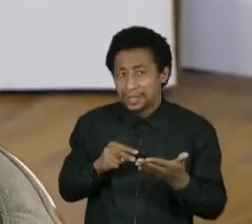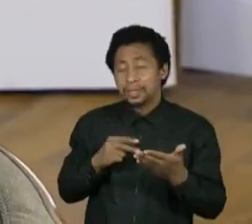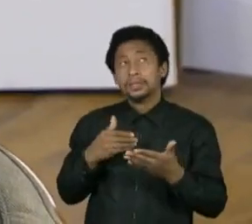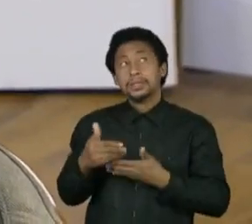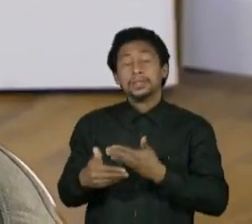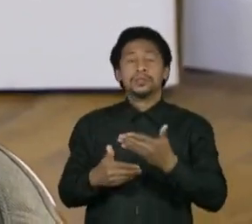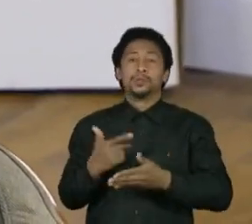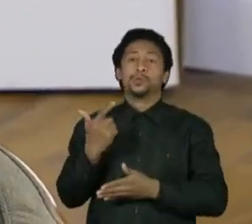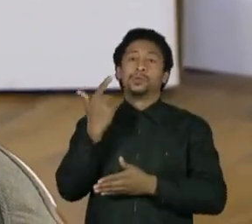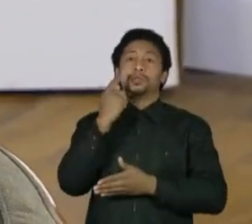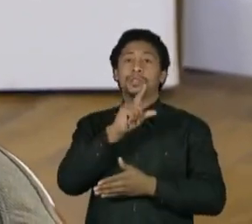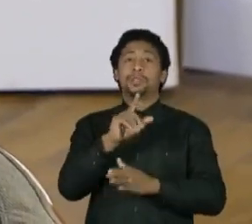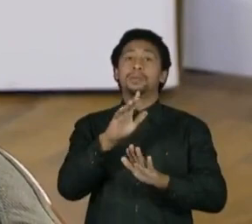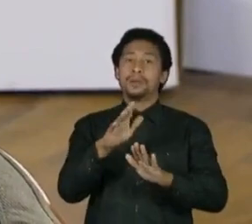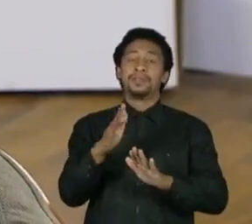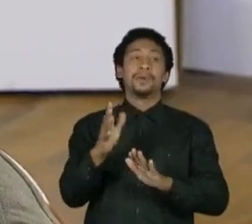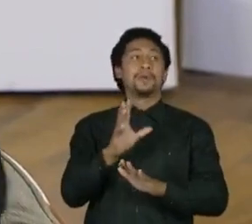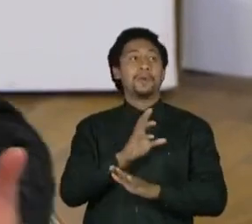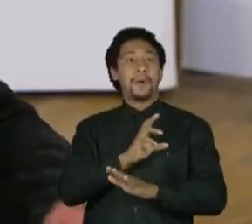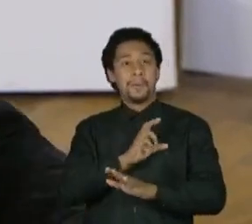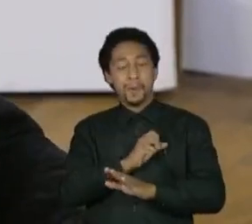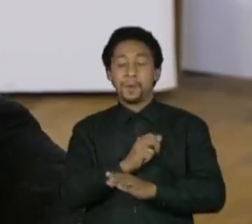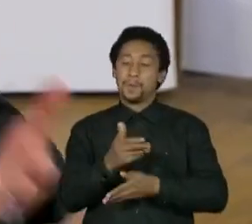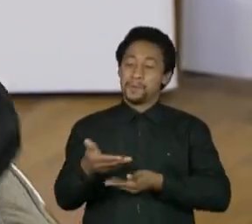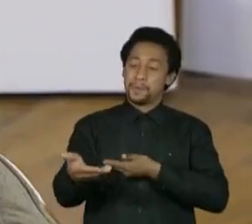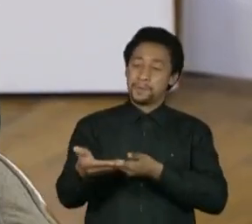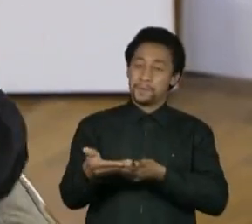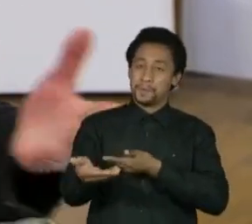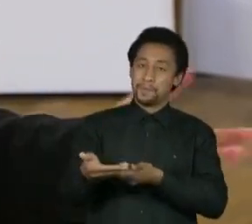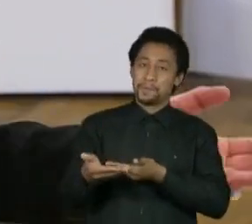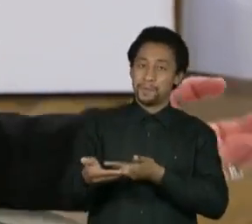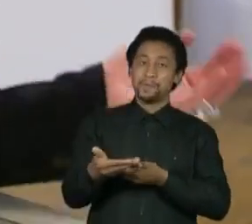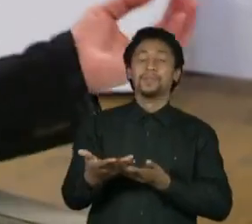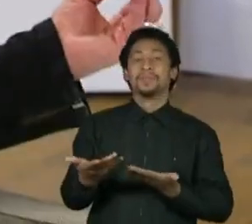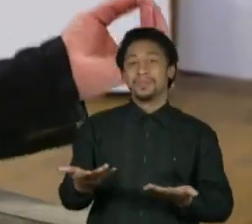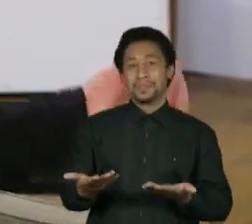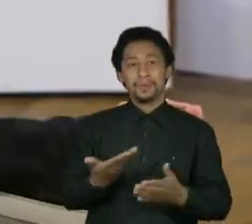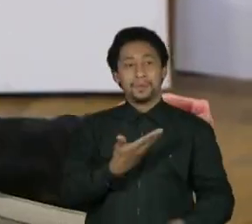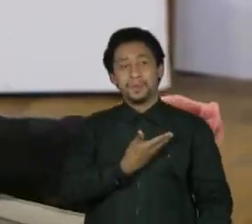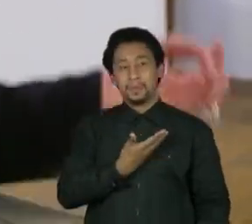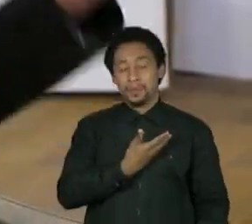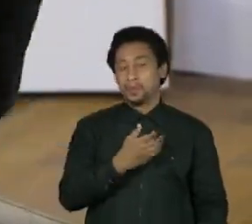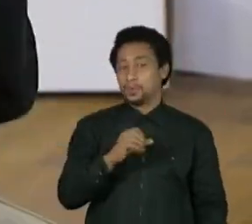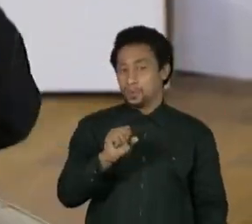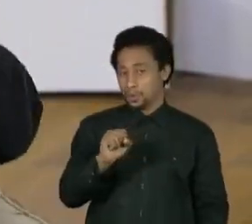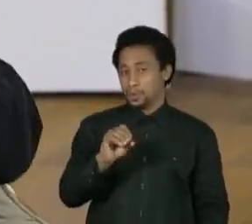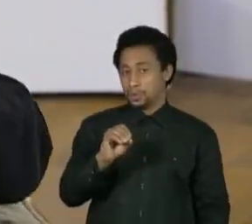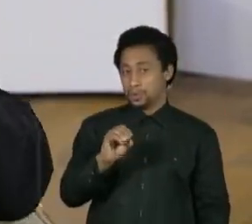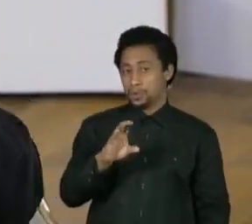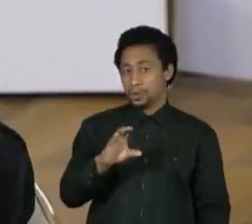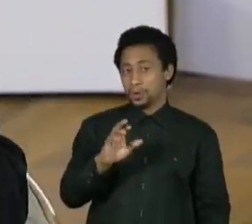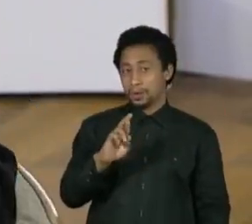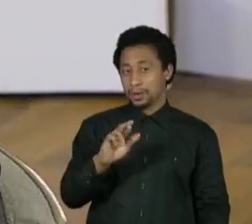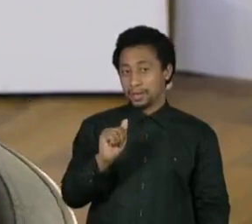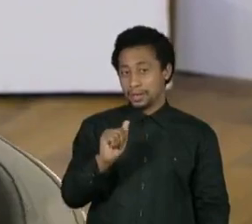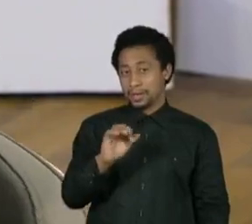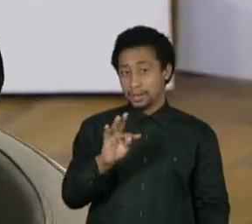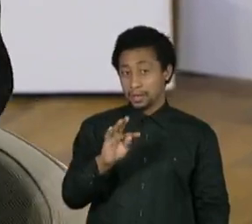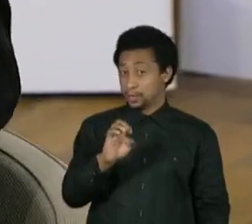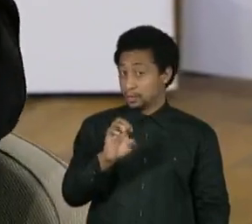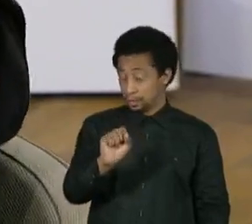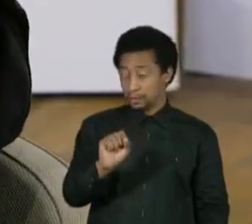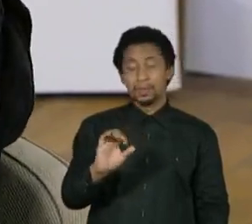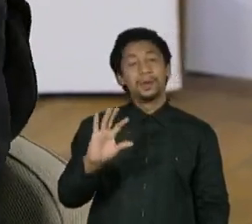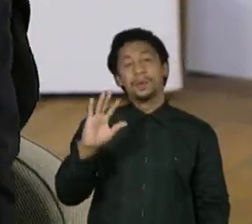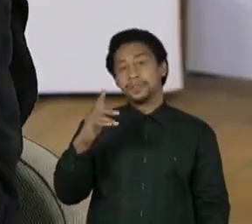amor eu Sócrates foi muito prazerosa fazer esse livro foi muito foi muito foi Fantástico eu tava chegando o dia na TV Globo